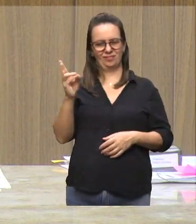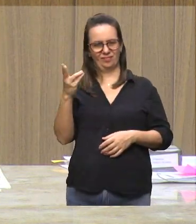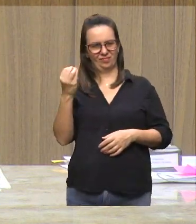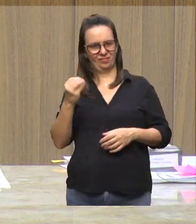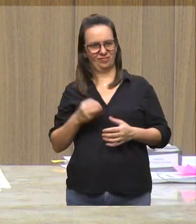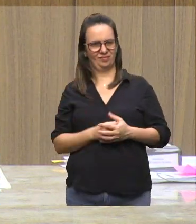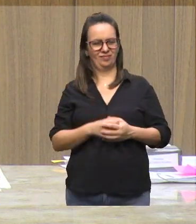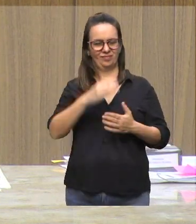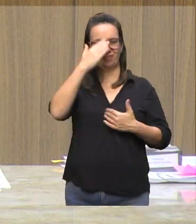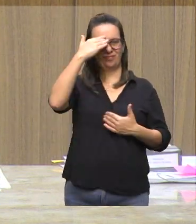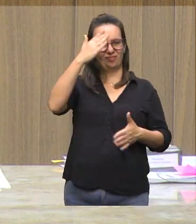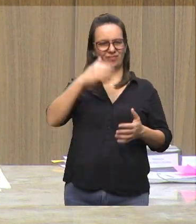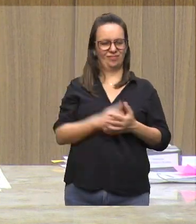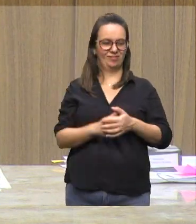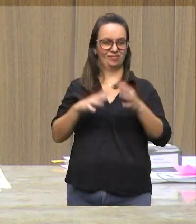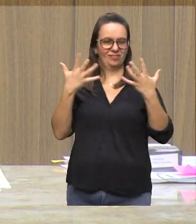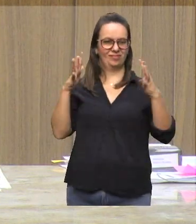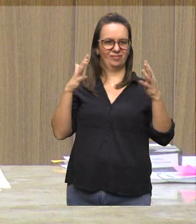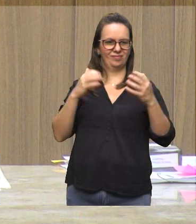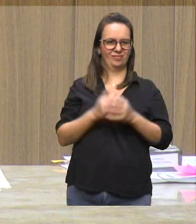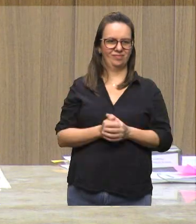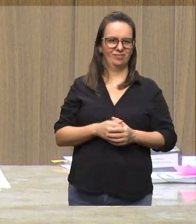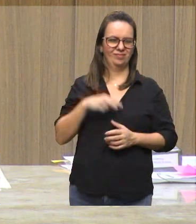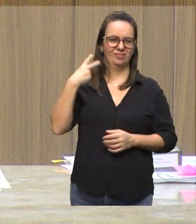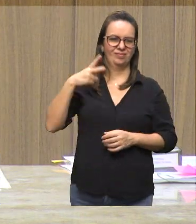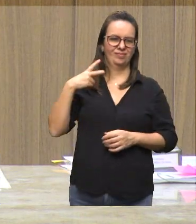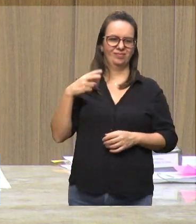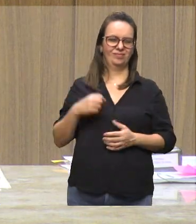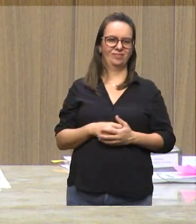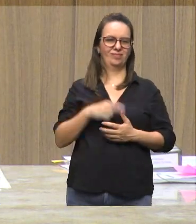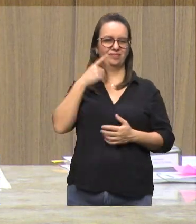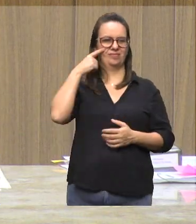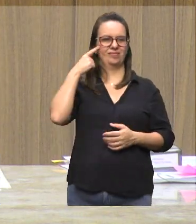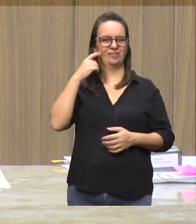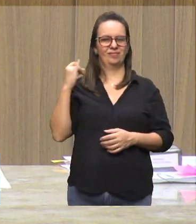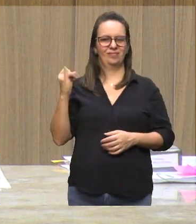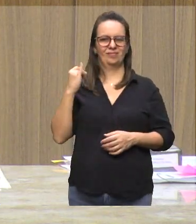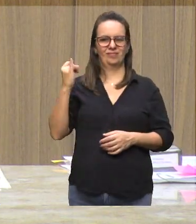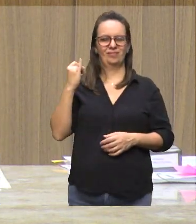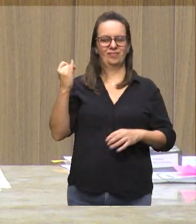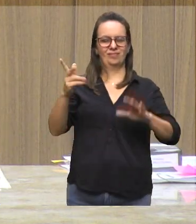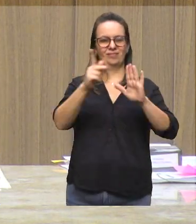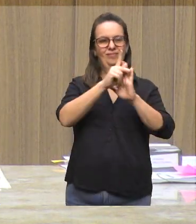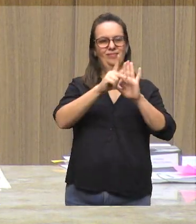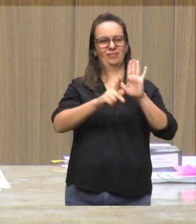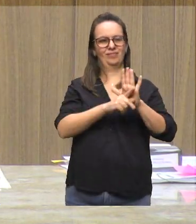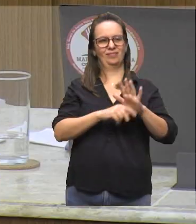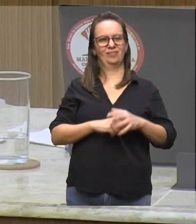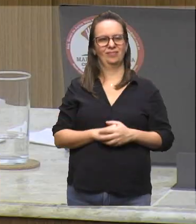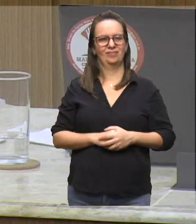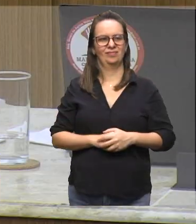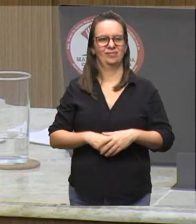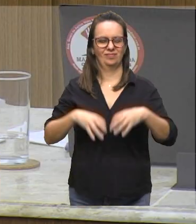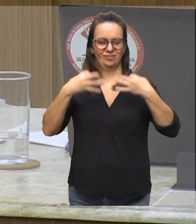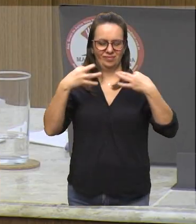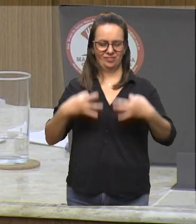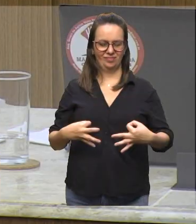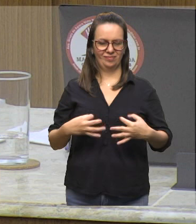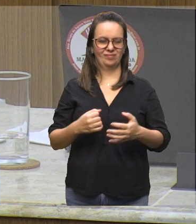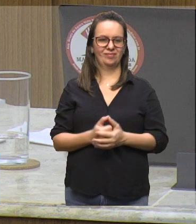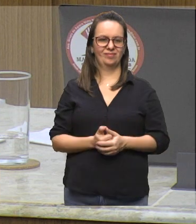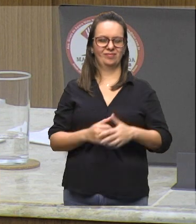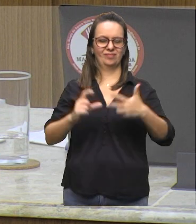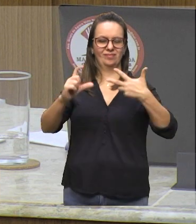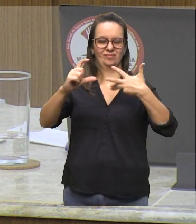presidente. Também quero parabenizar o vereador Vinícius Simile por esse importantíssimo projeto, né? E, com certeza, o